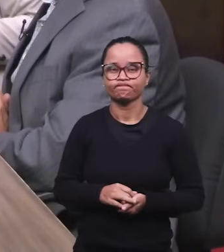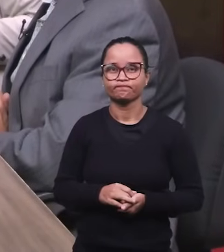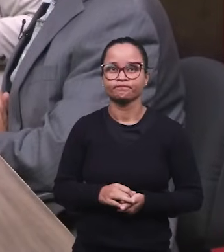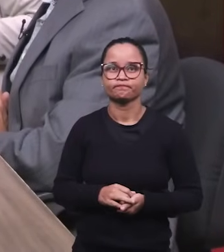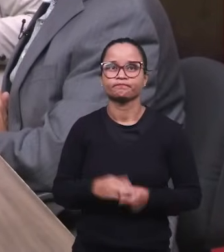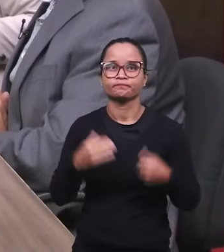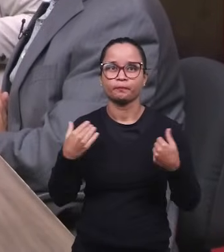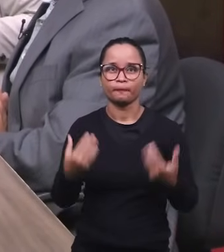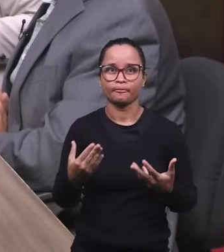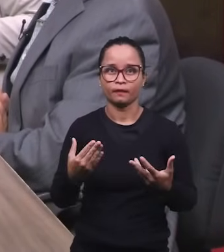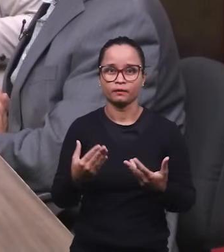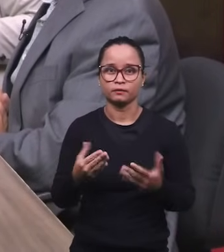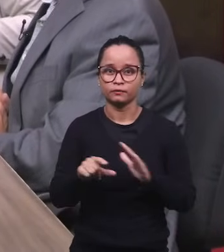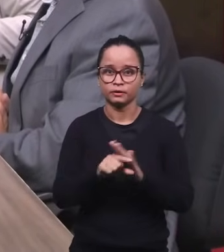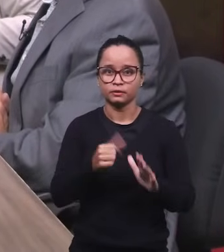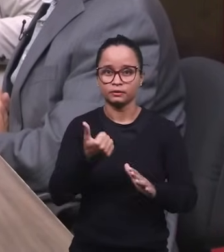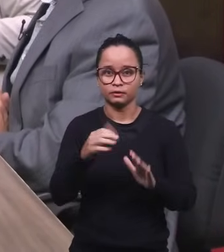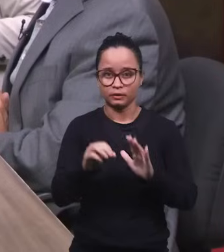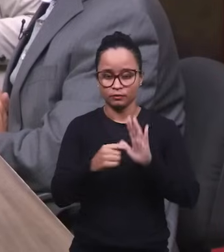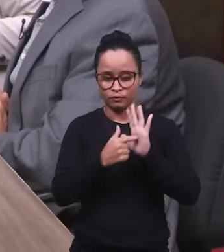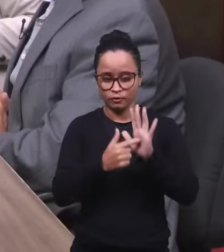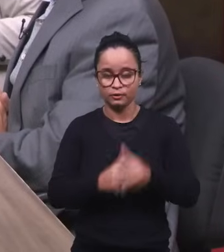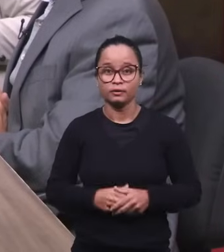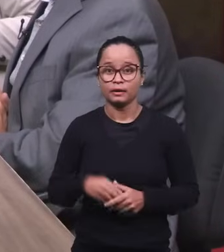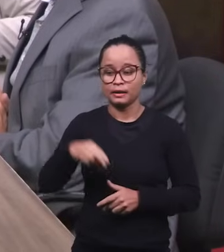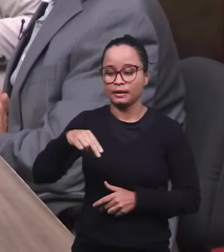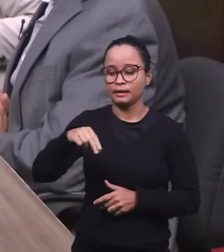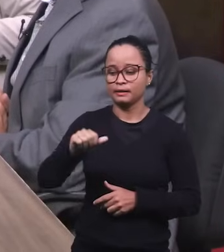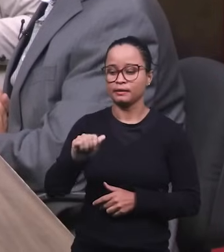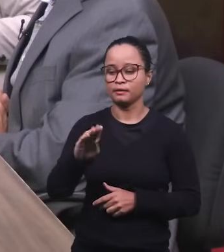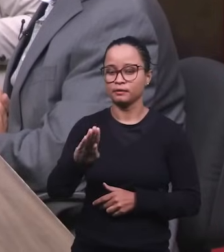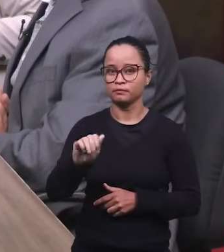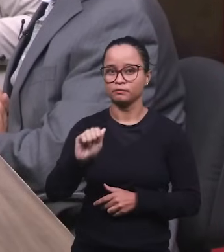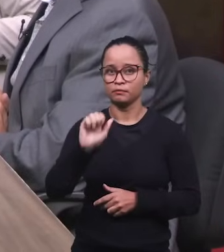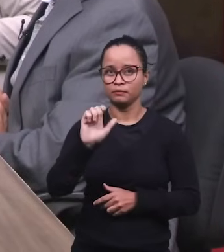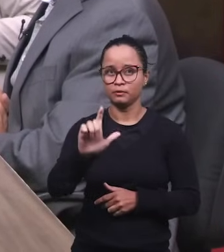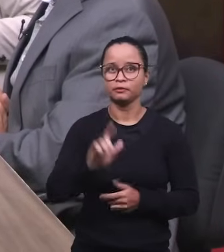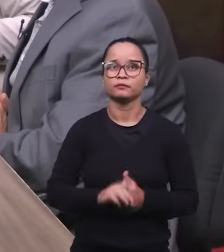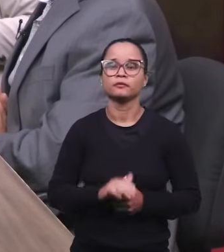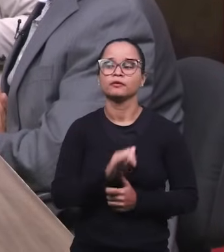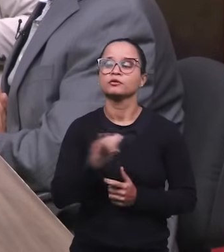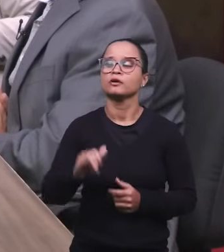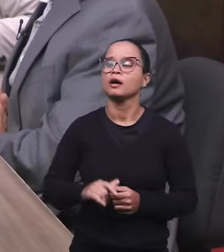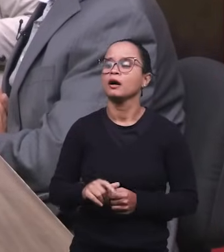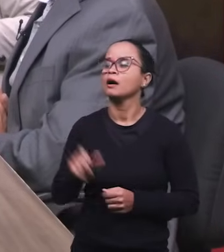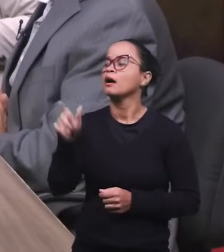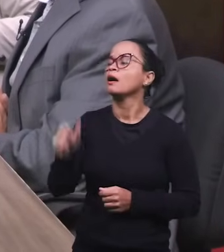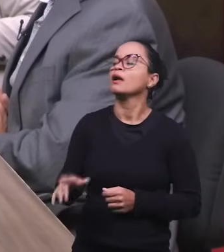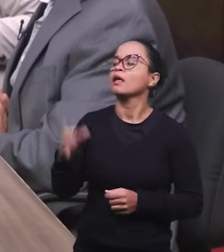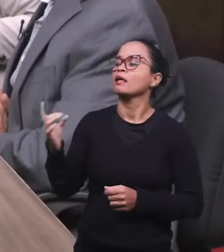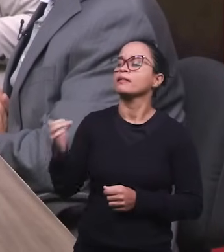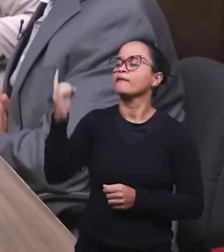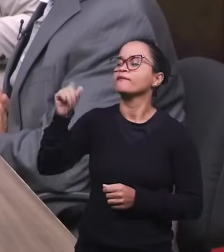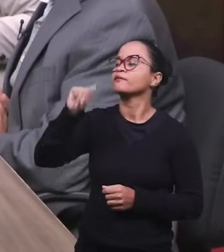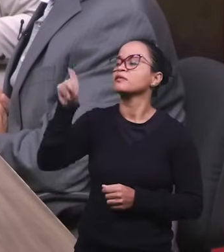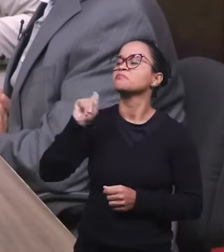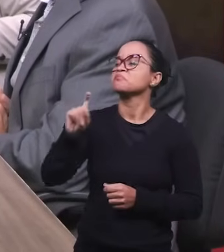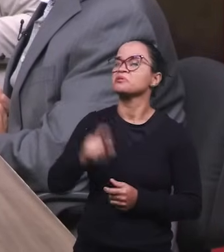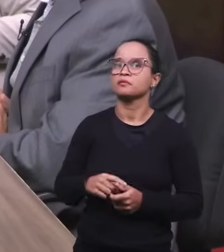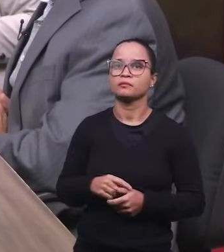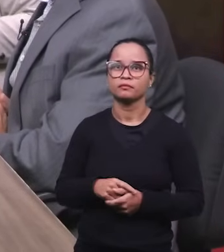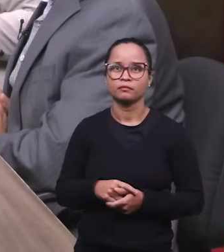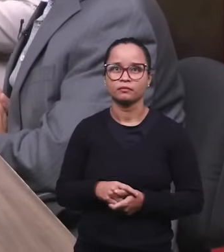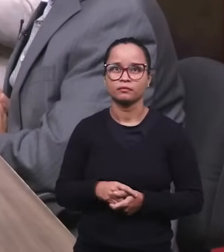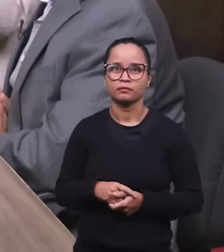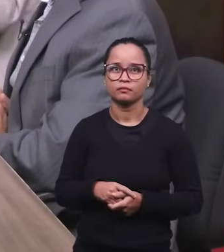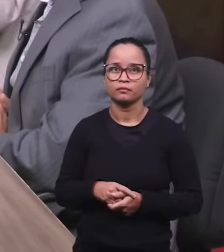texto, versículo 10 diz assim, ó, e Nabal respondeu aos criados de Davi e disse, quem é Davi? Olha